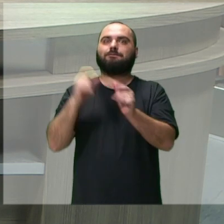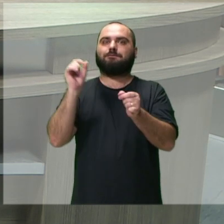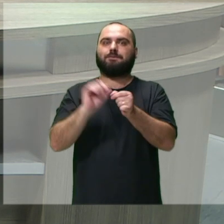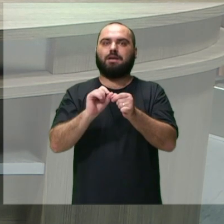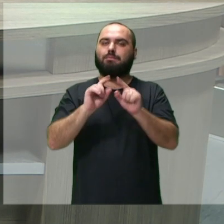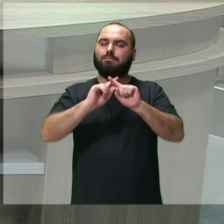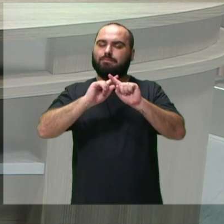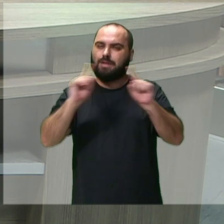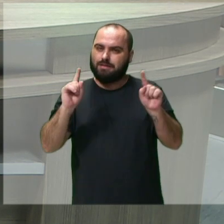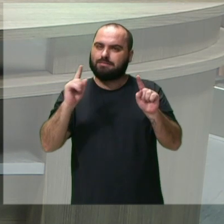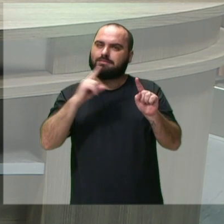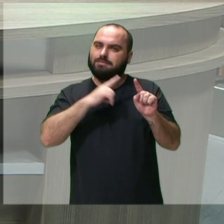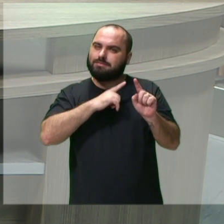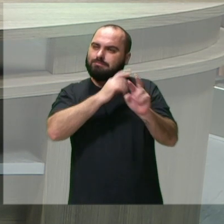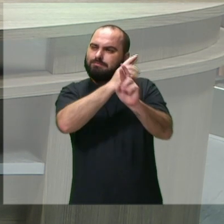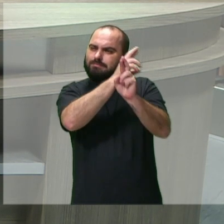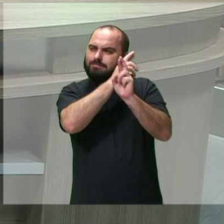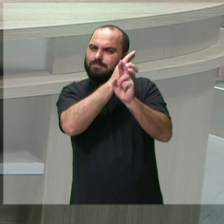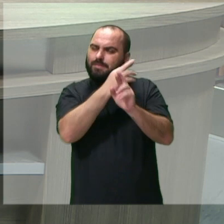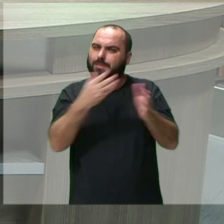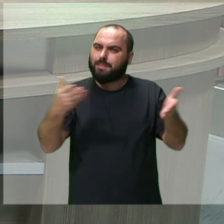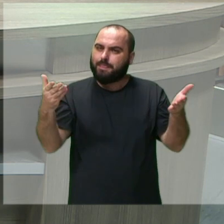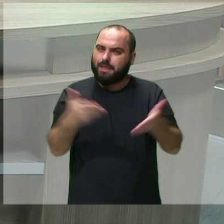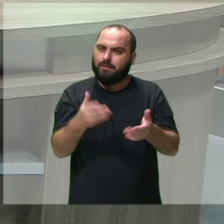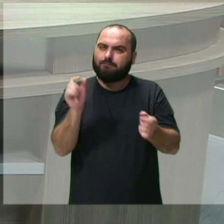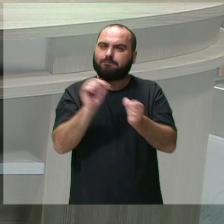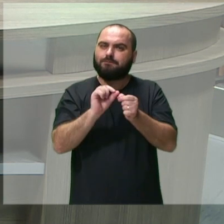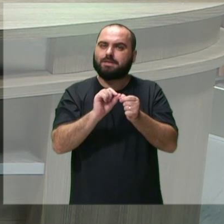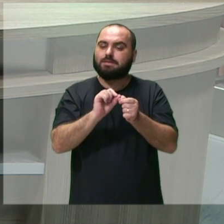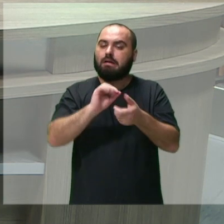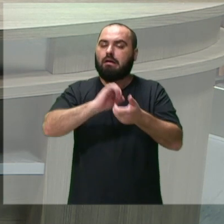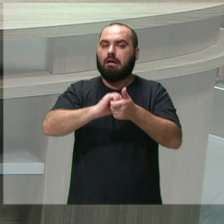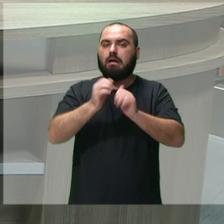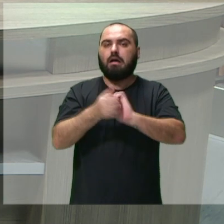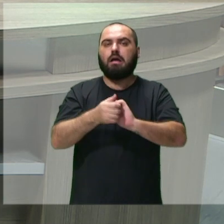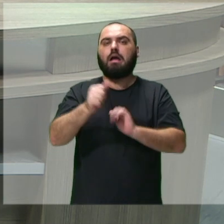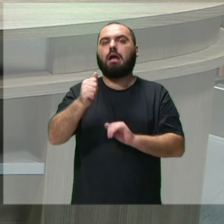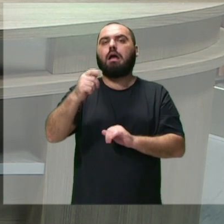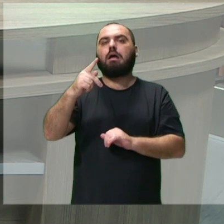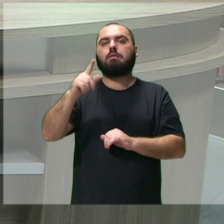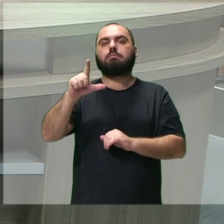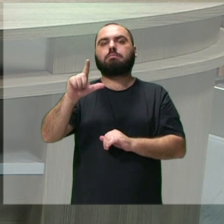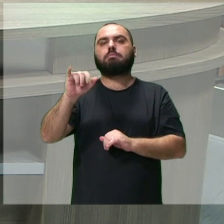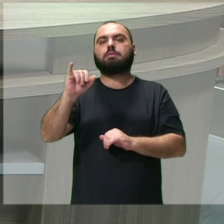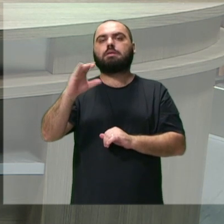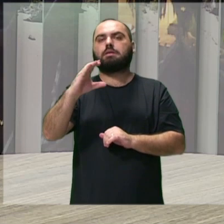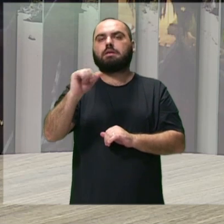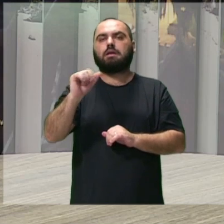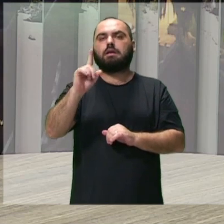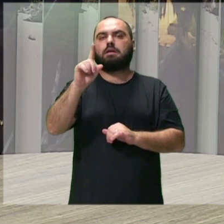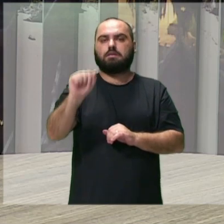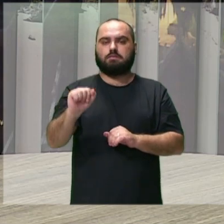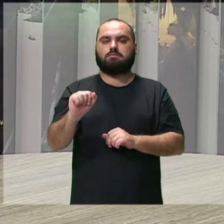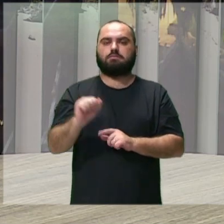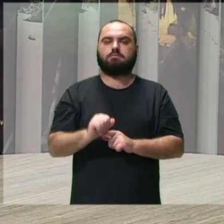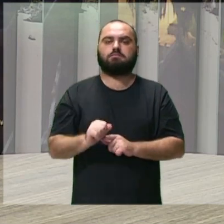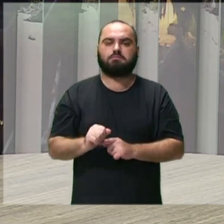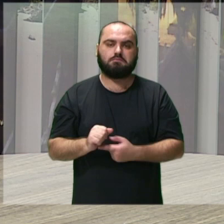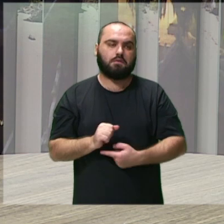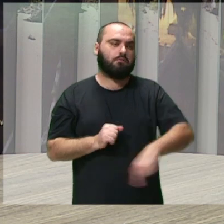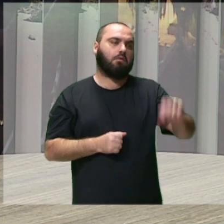a perspectiva agora de talvez fazer a arte aplicada. O que é arte aplicada? Vou aplicar a arte em